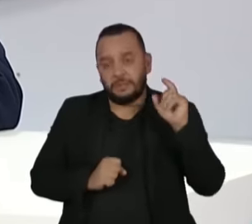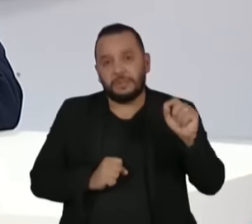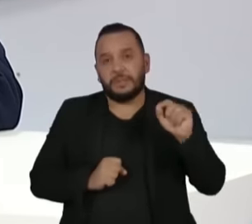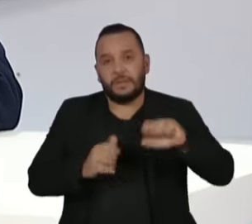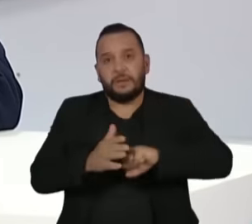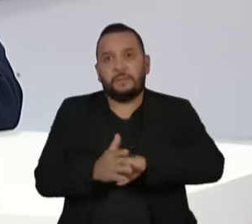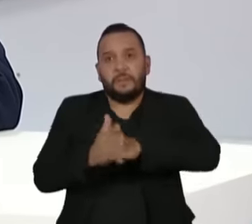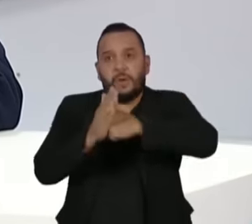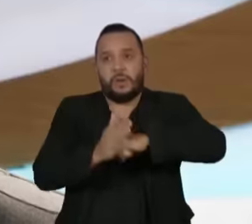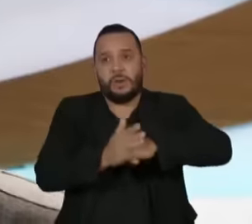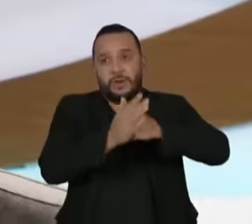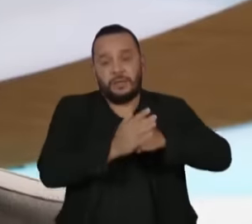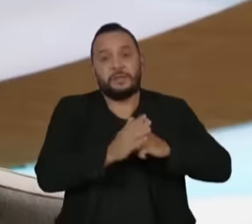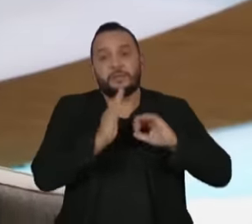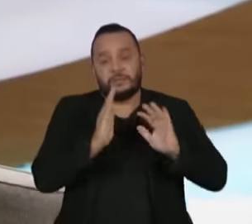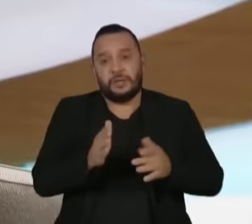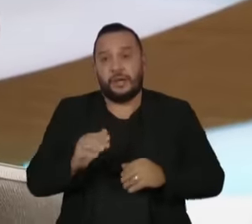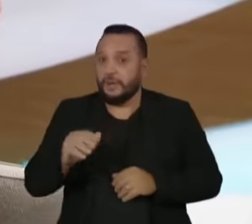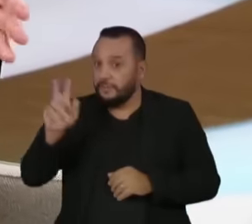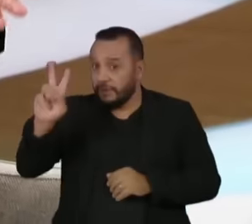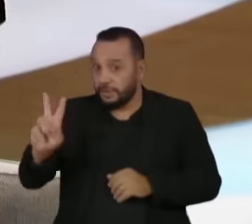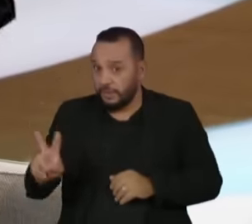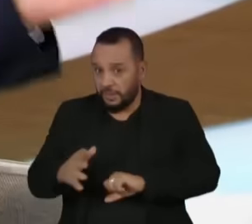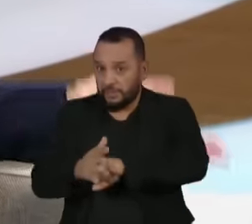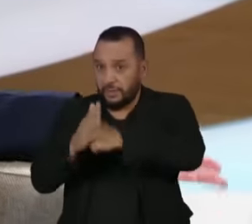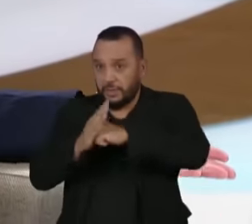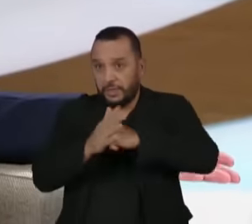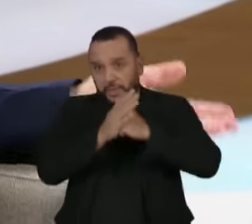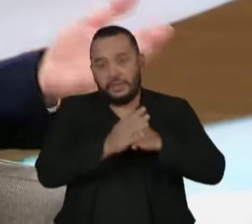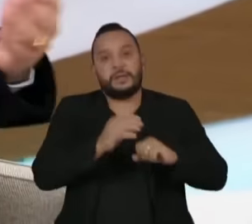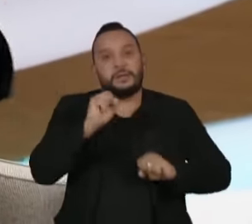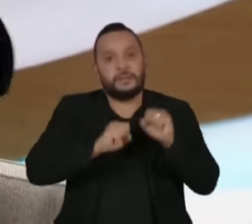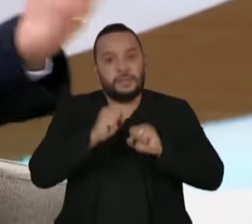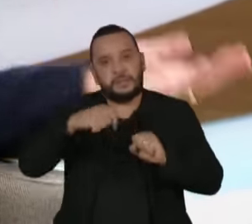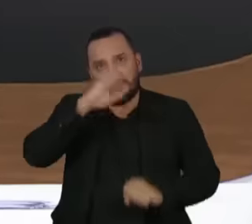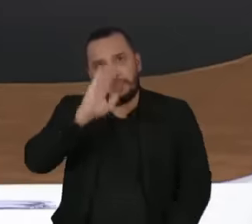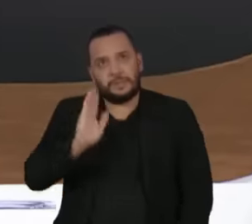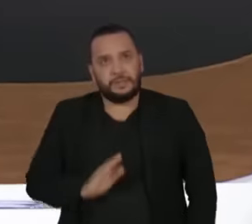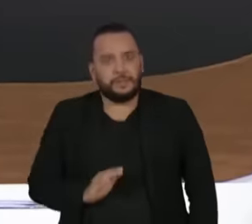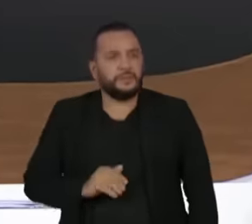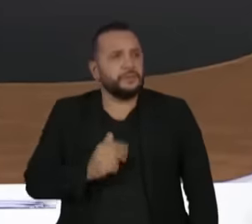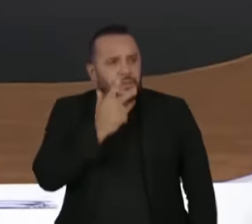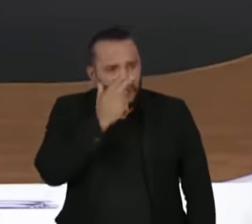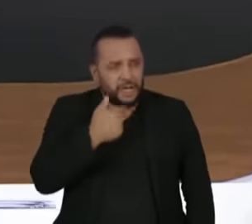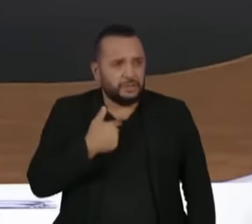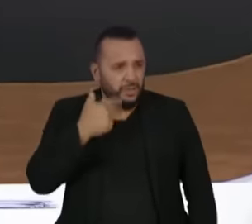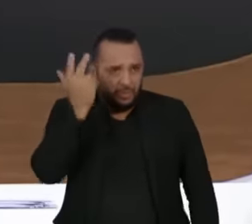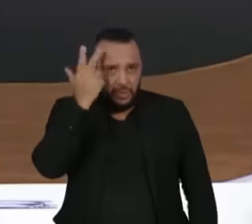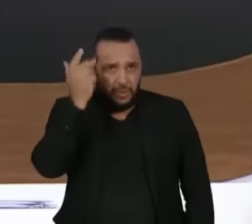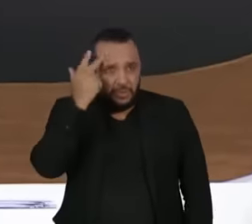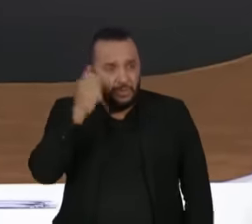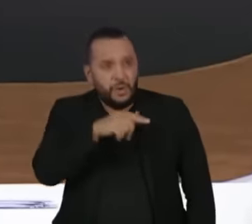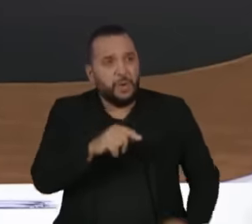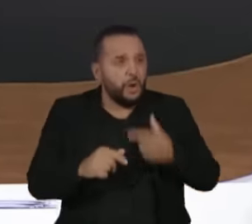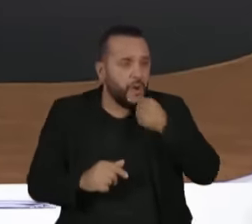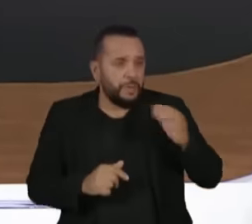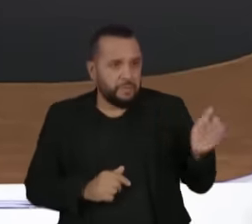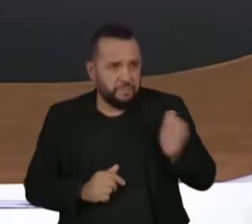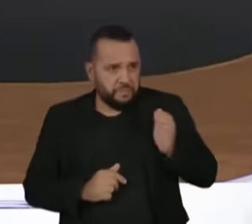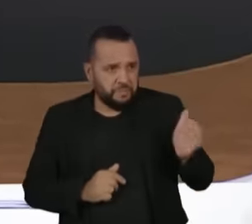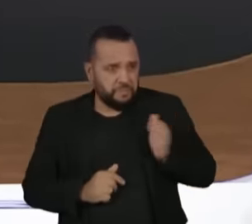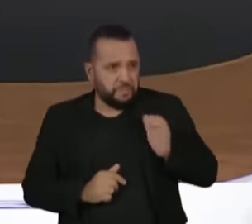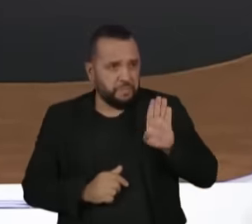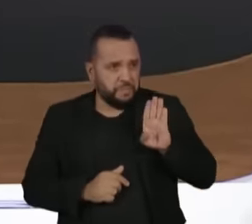como que eu acho que estão sendo impostas à Venezuela, sejam impostas também a algumas empresas brasileiras. Você acha normal que um bilionário com vários interesses